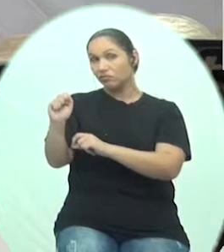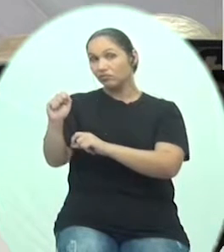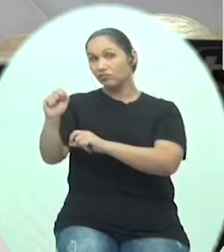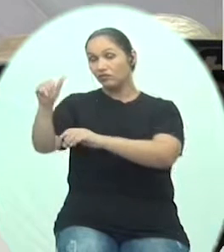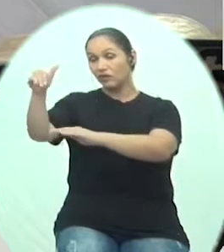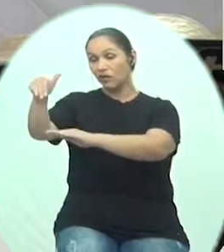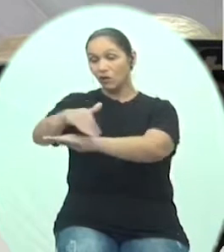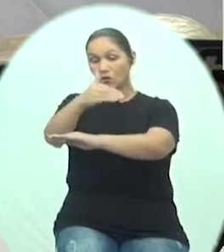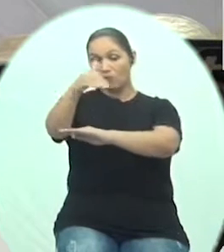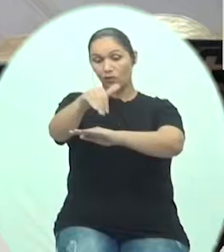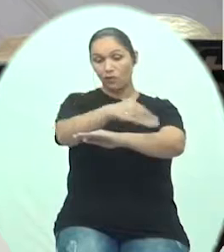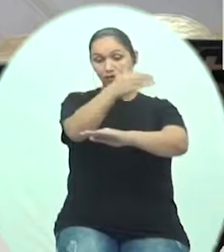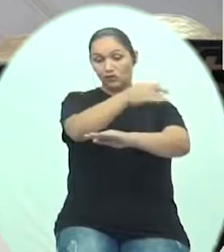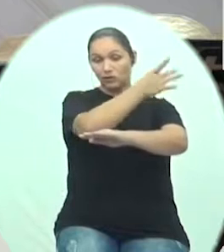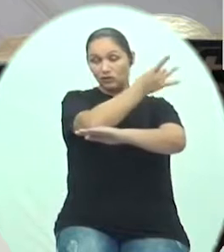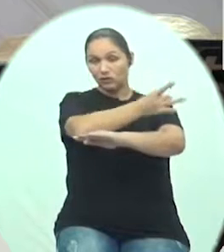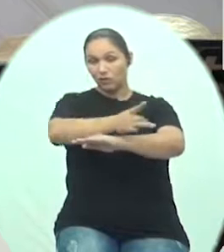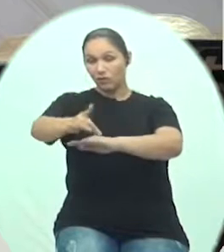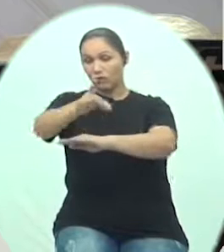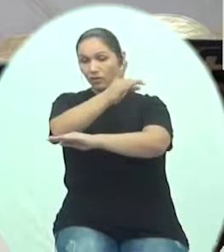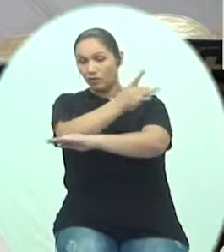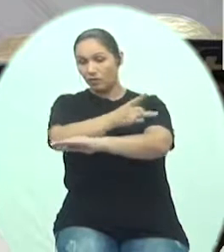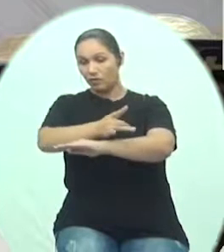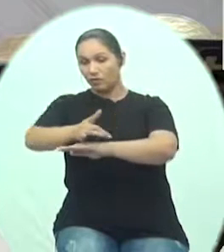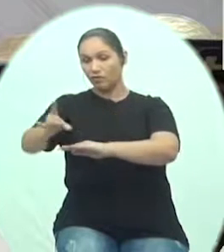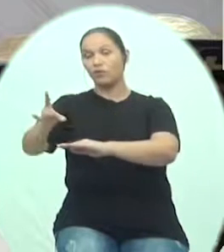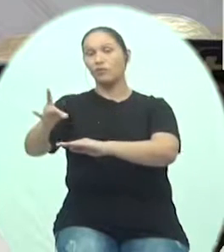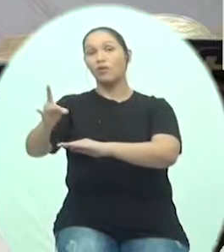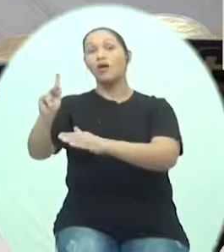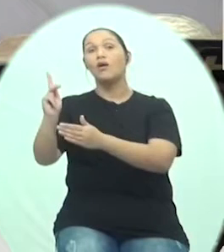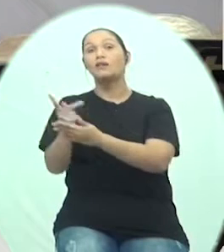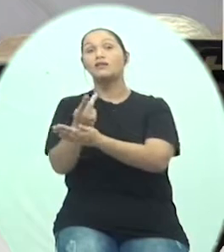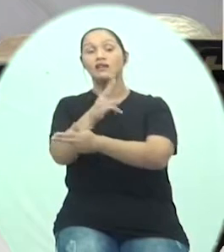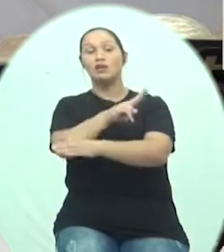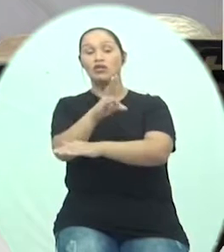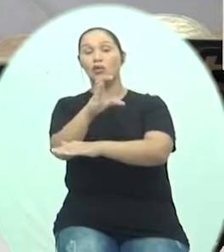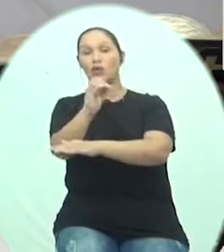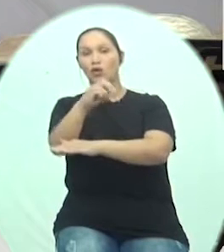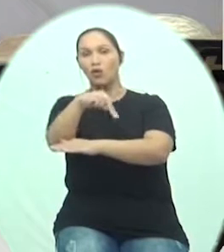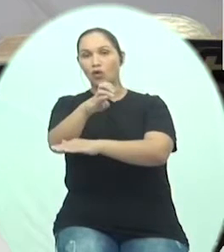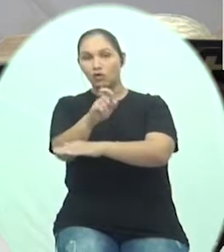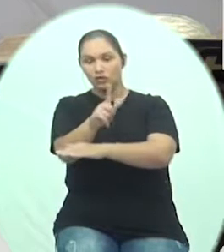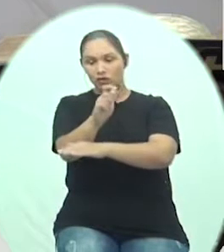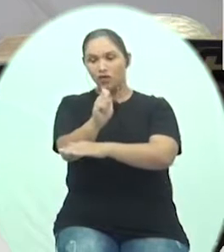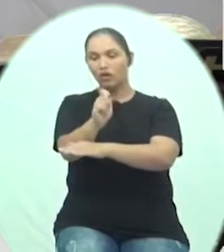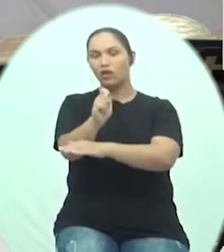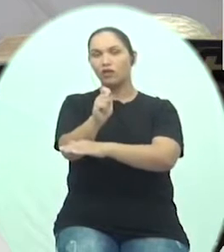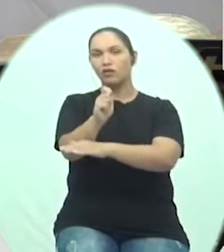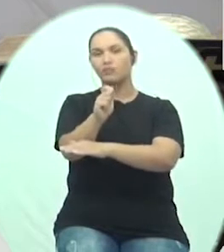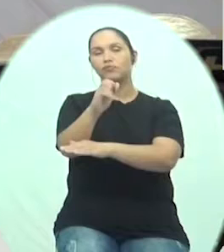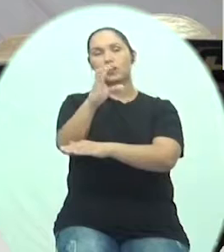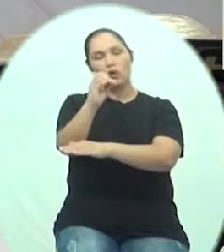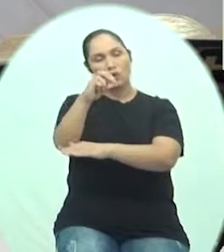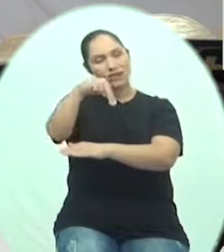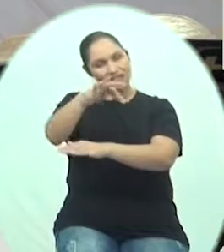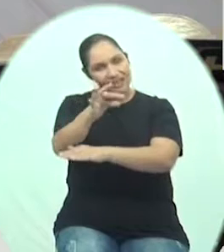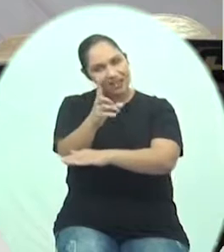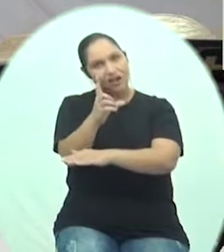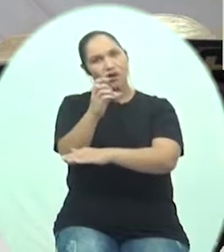das pavimentações das ruas côn Miguel jaca e Padre Pedro vald